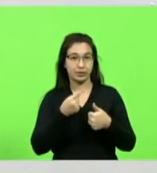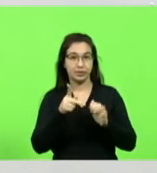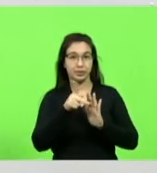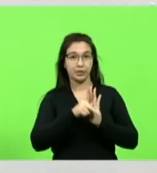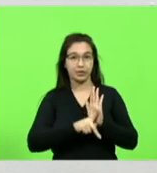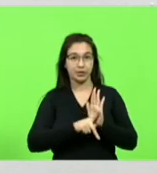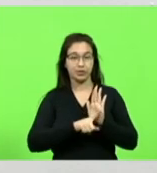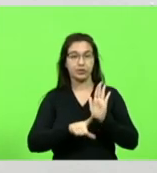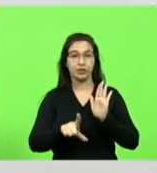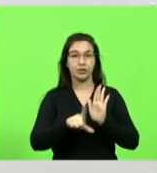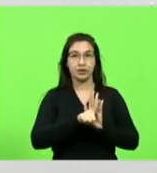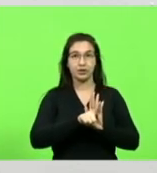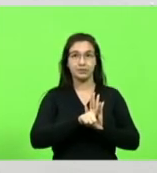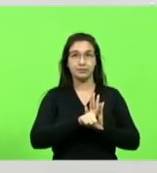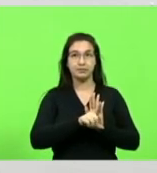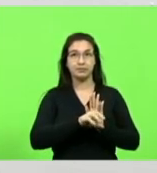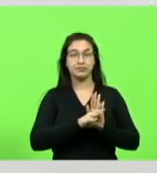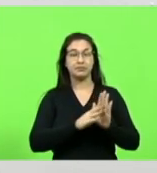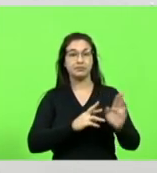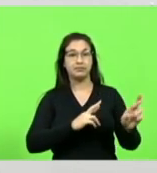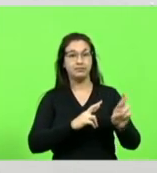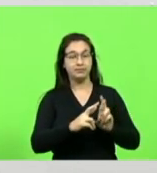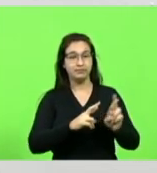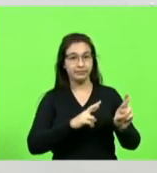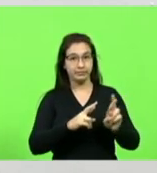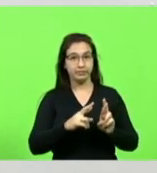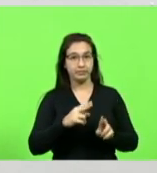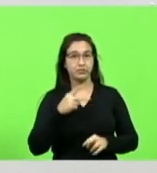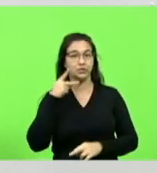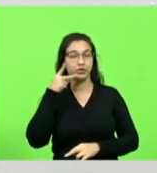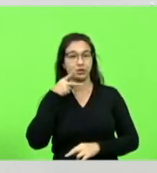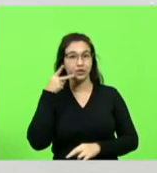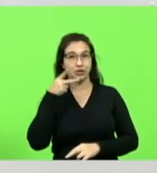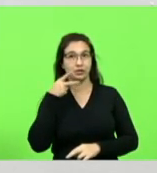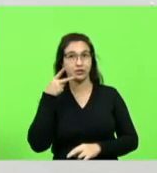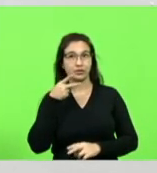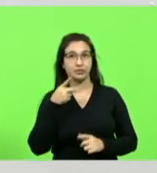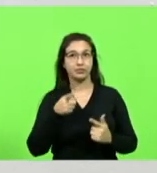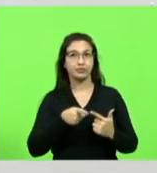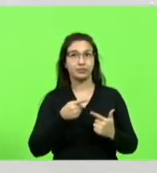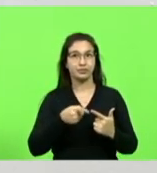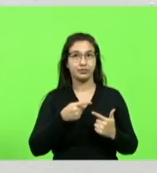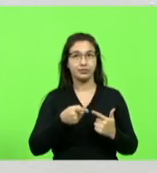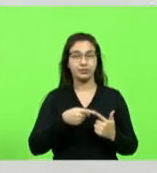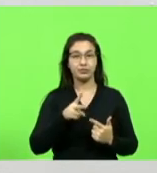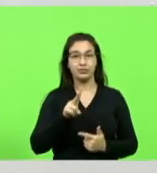Vinhos de Altitude e projeto de lei Vindima de Altitude.